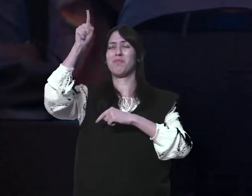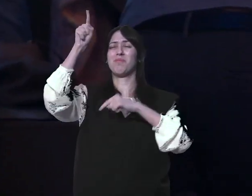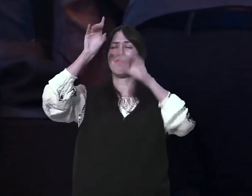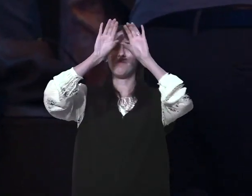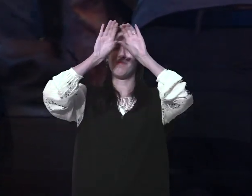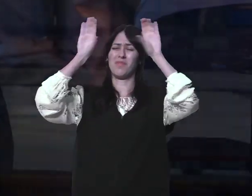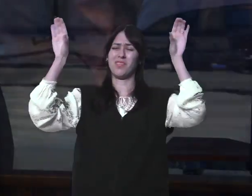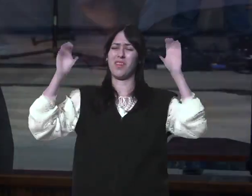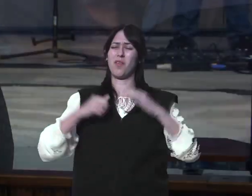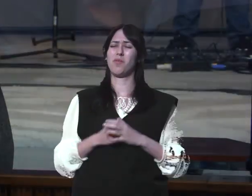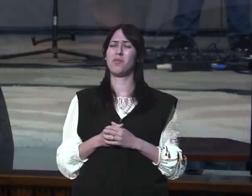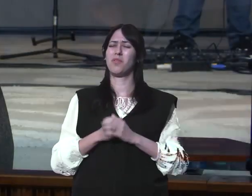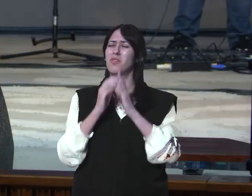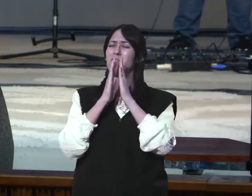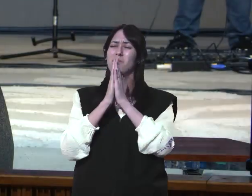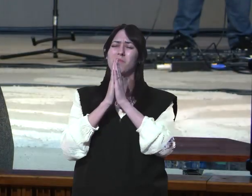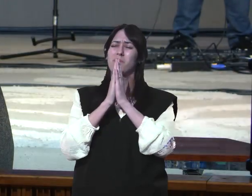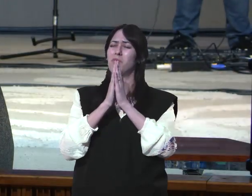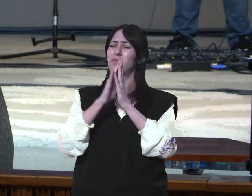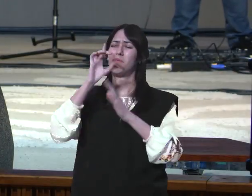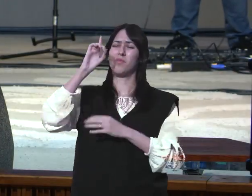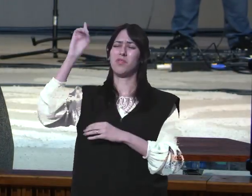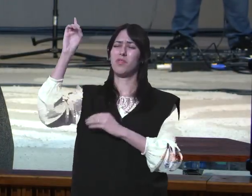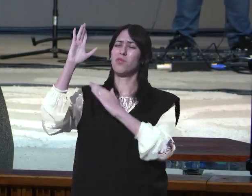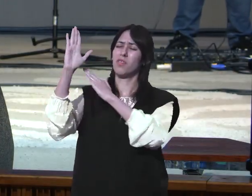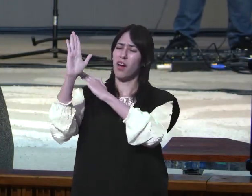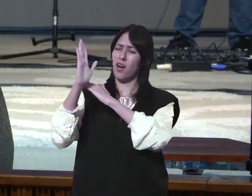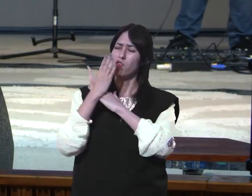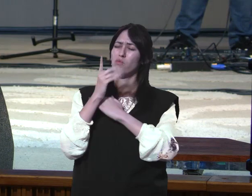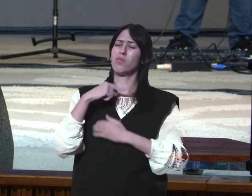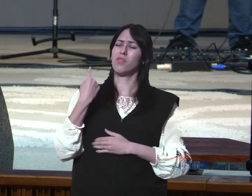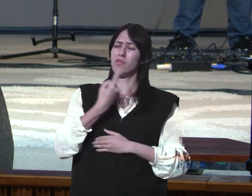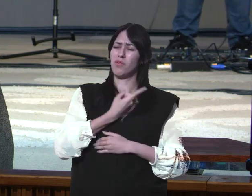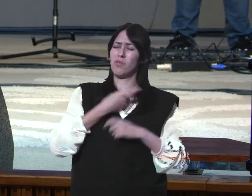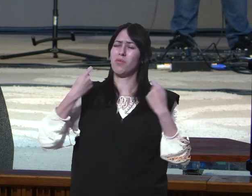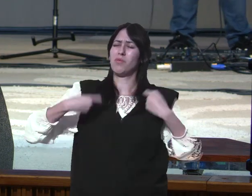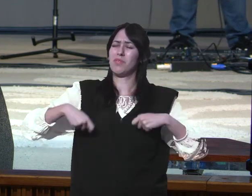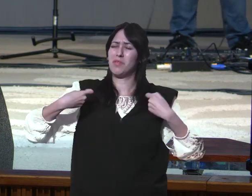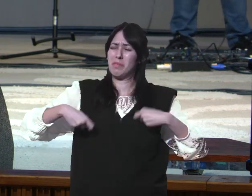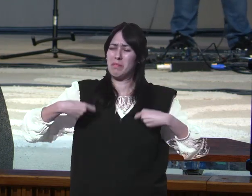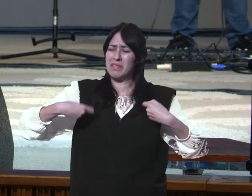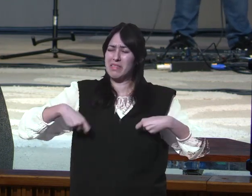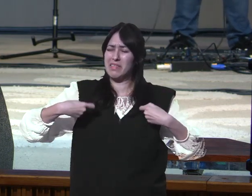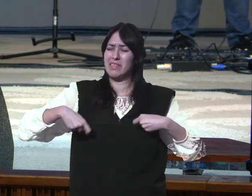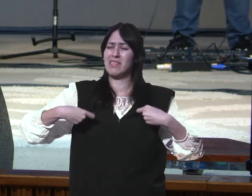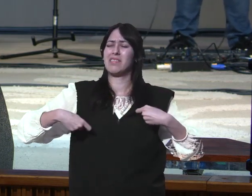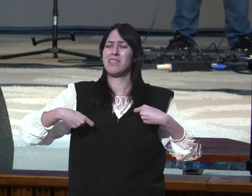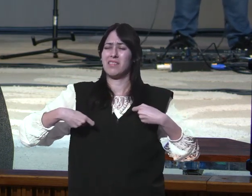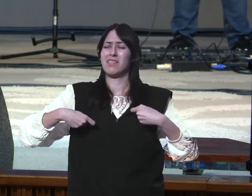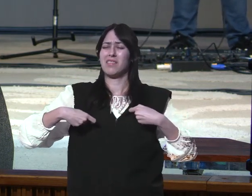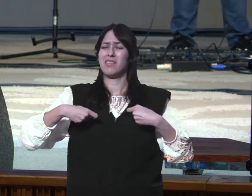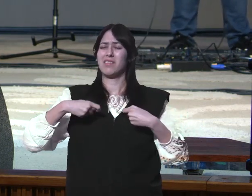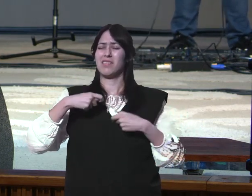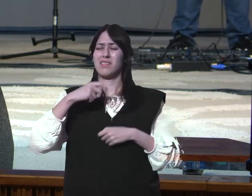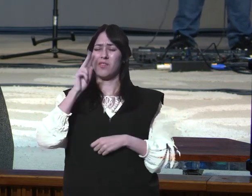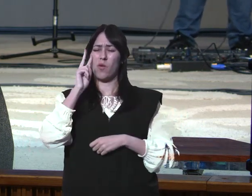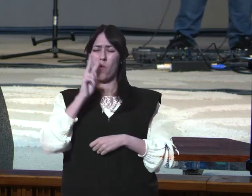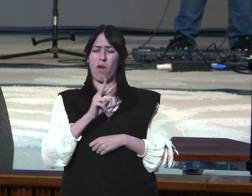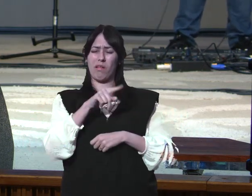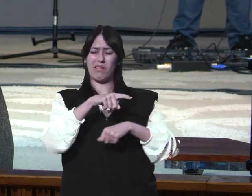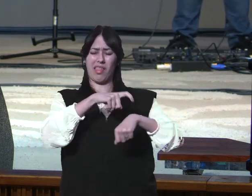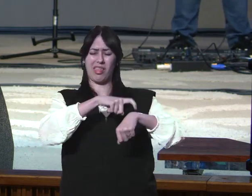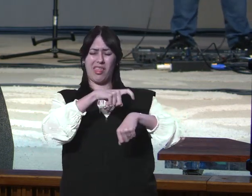Ah, Deus, nos ajuda a olhar para o tempo e dizer: Deus, me